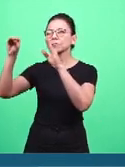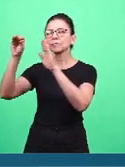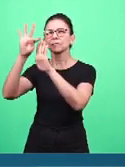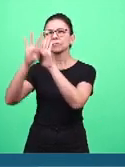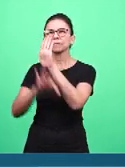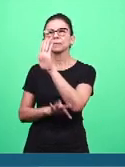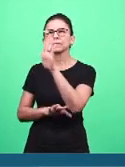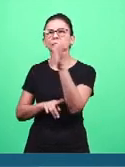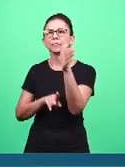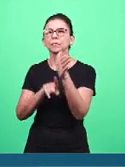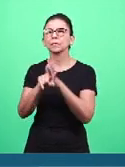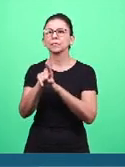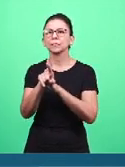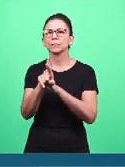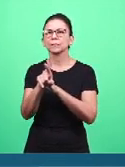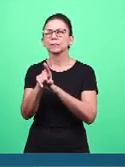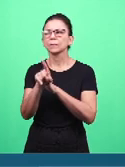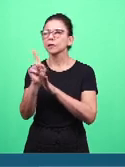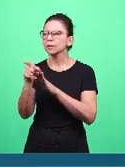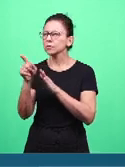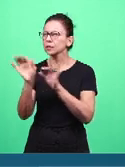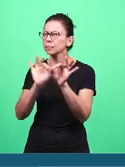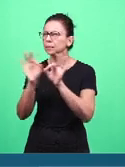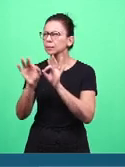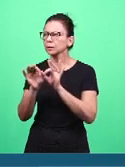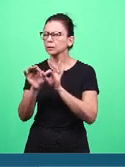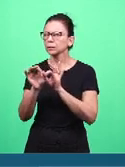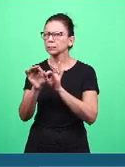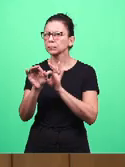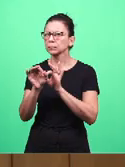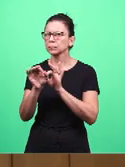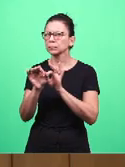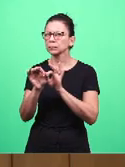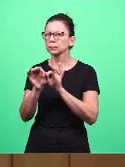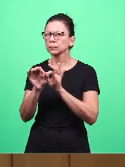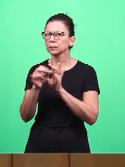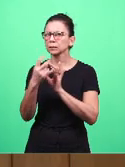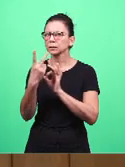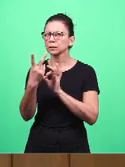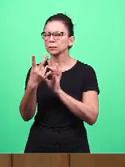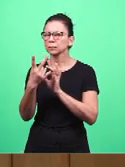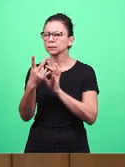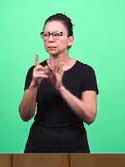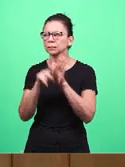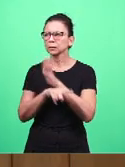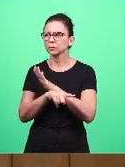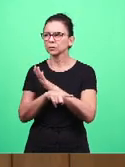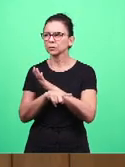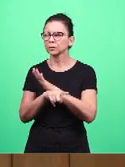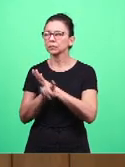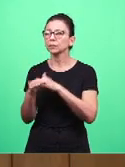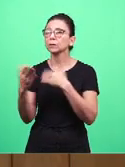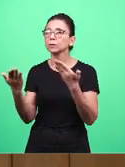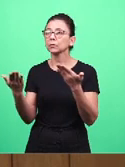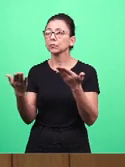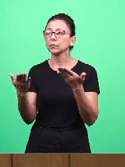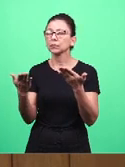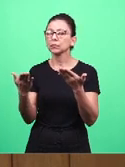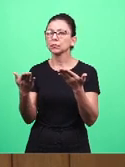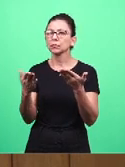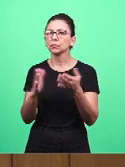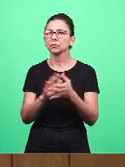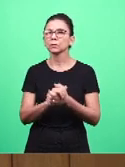sacerdote Esdras, que precisavam ser reparados após a reconstrução dos muros